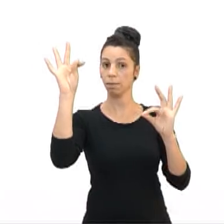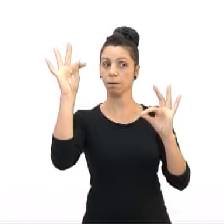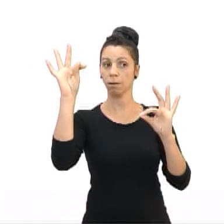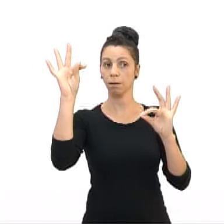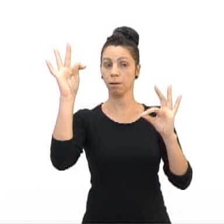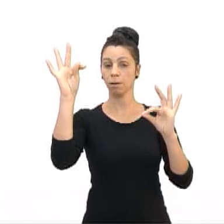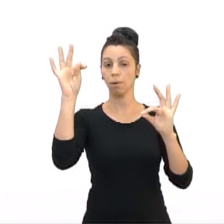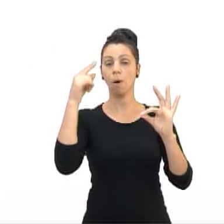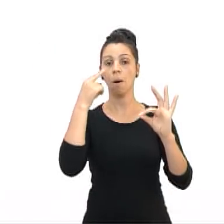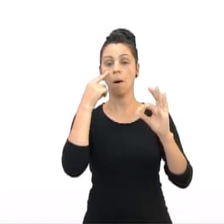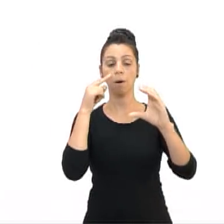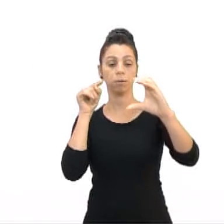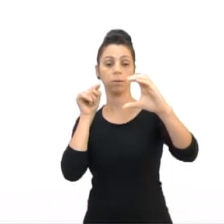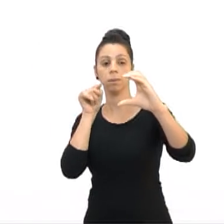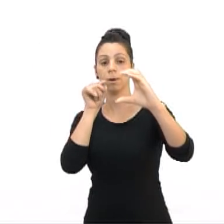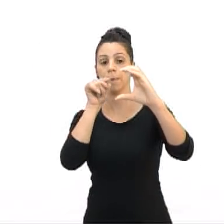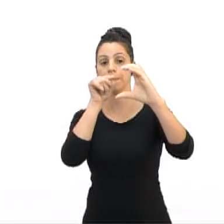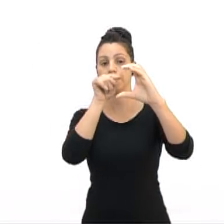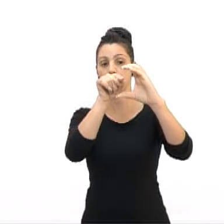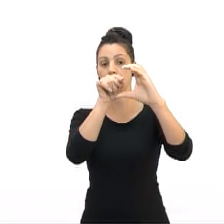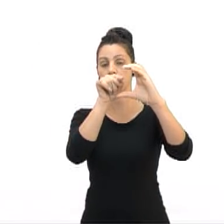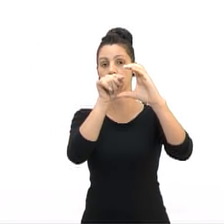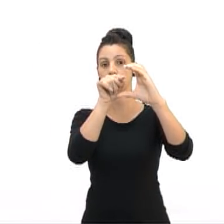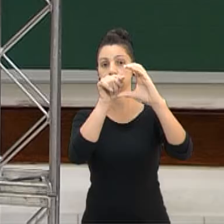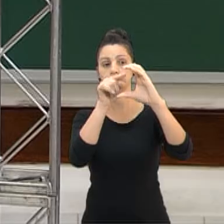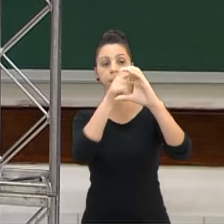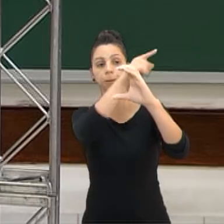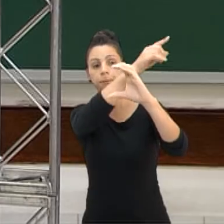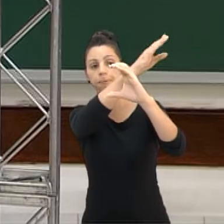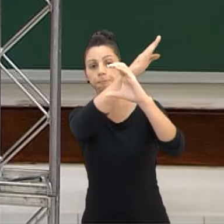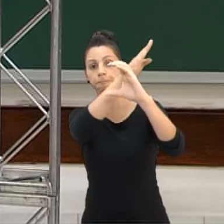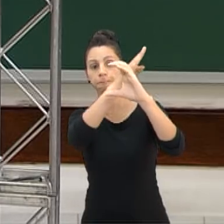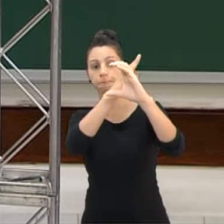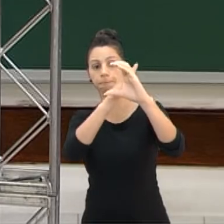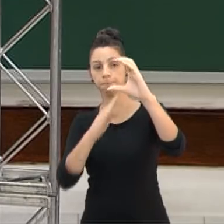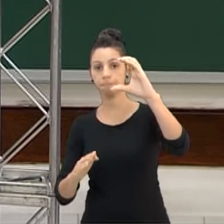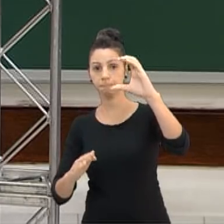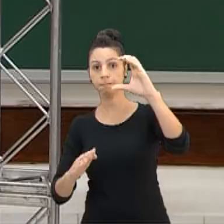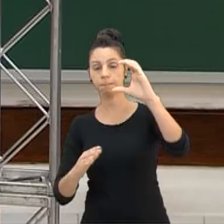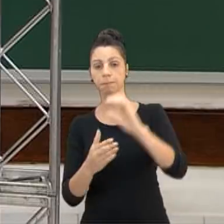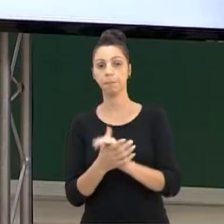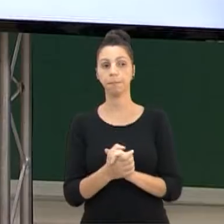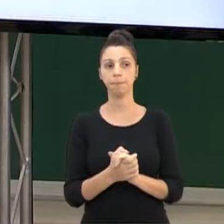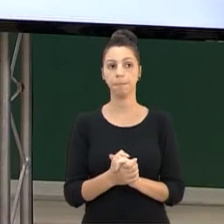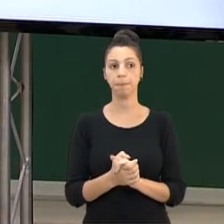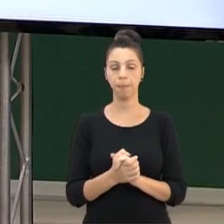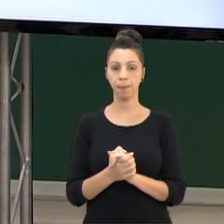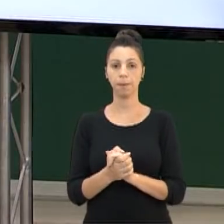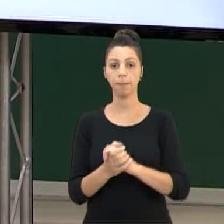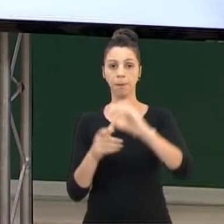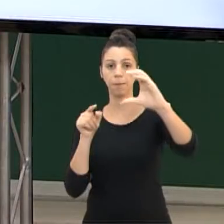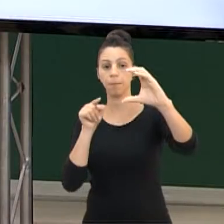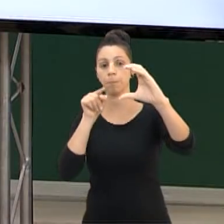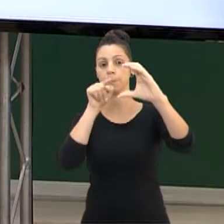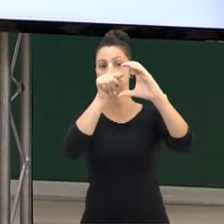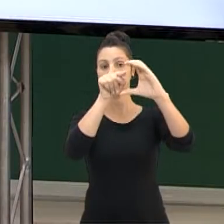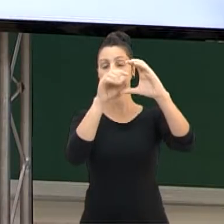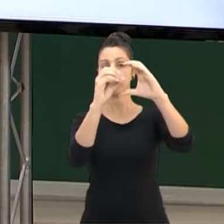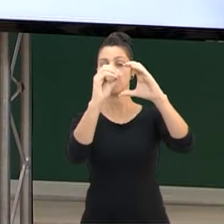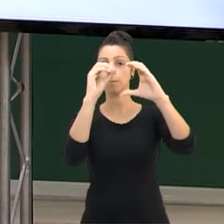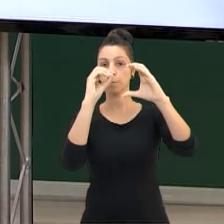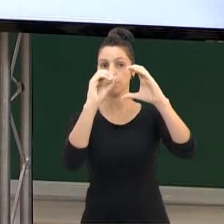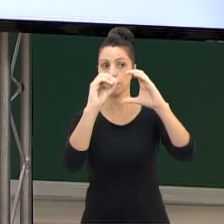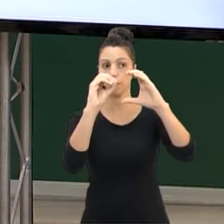da circunferência, no ponto de tangência, ou seja, no ponto que se intersecta. Olha, eu tenho o ponto O e